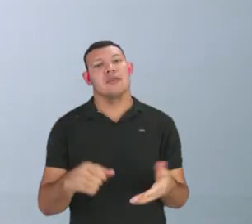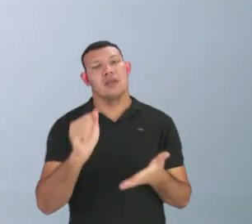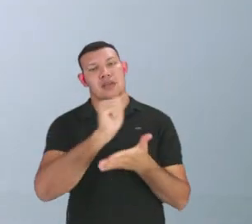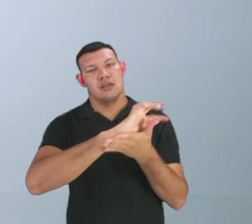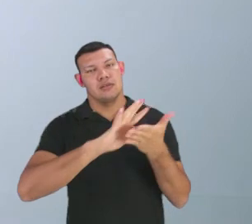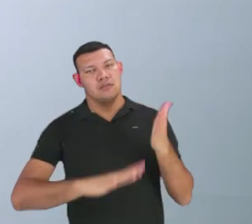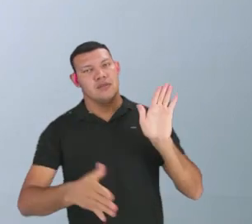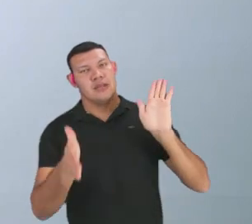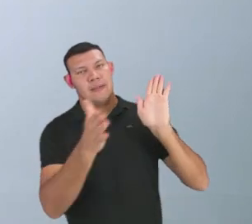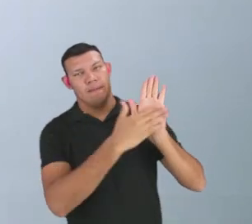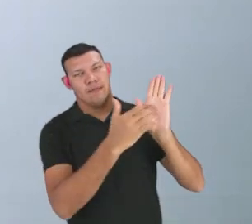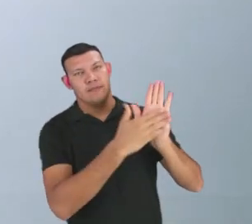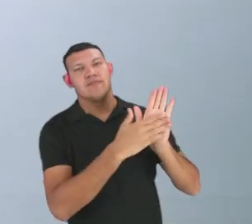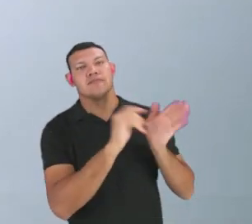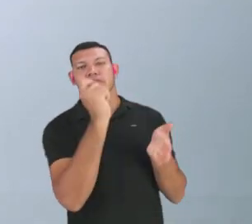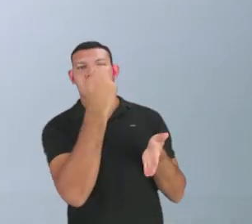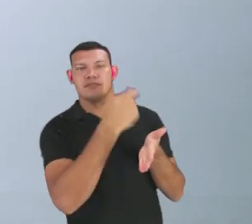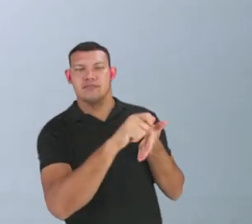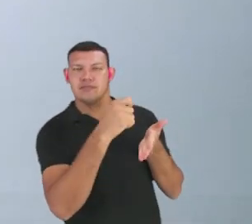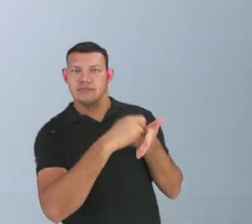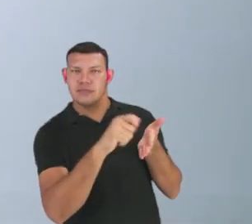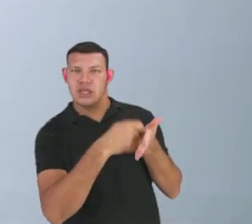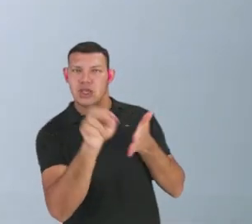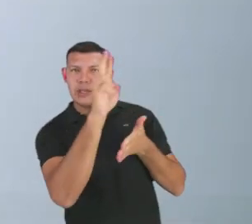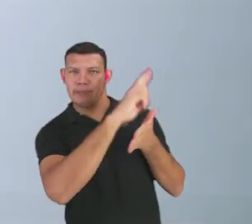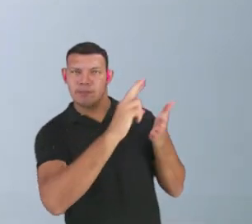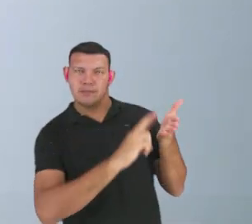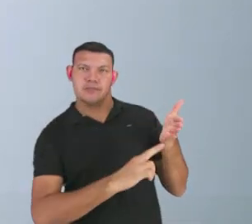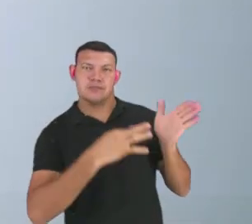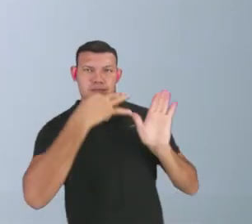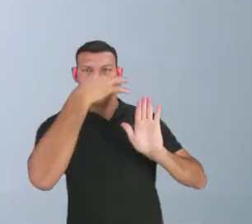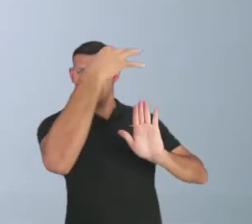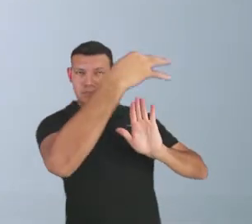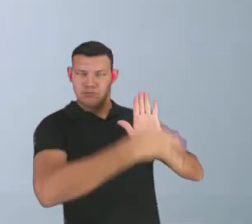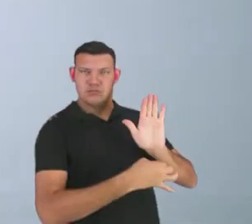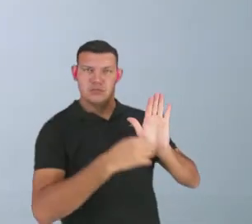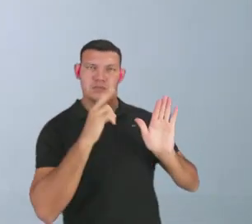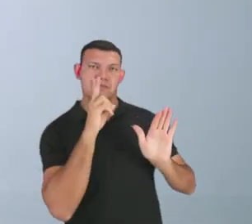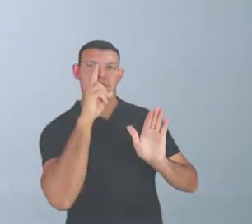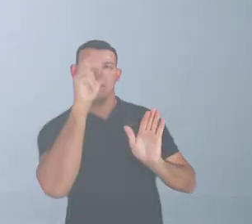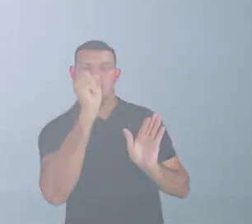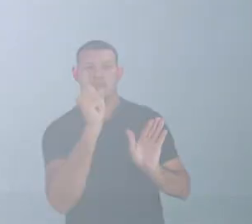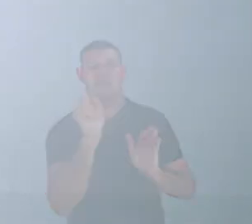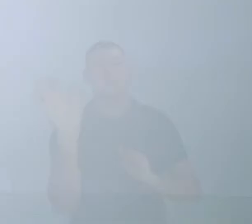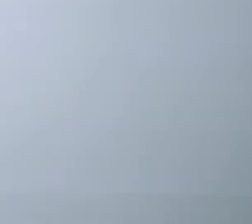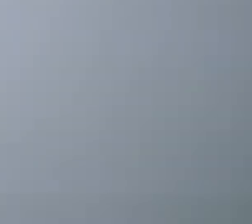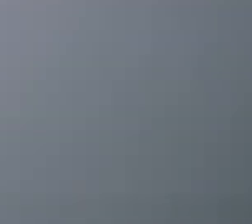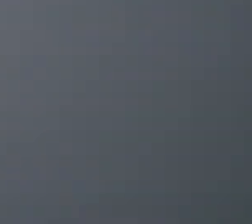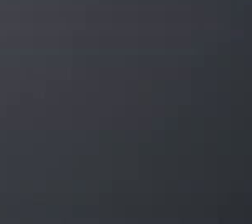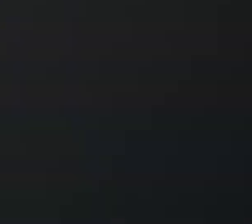propostos e escrevam sempre dissertações com argumentos fortes. Até lá!